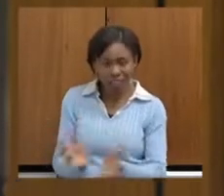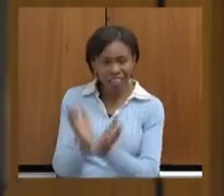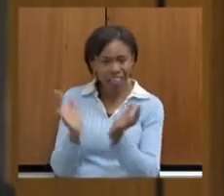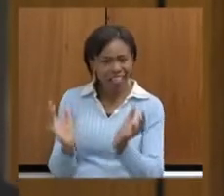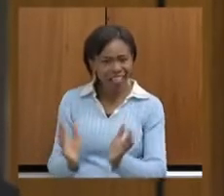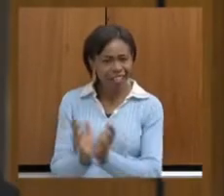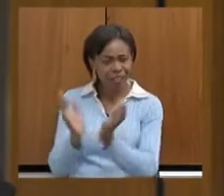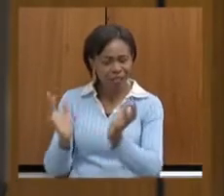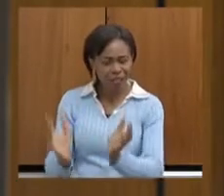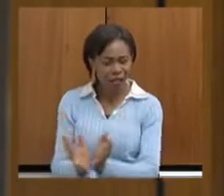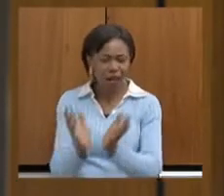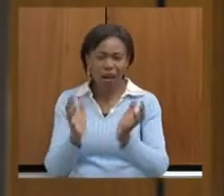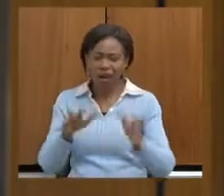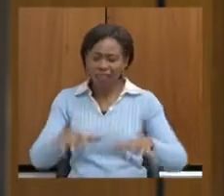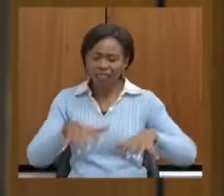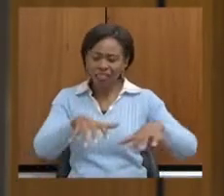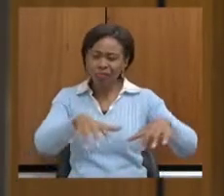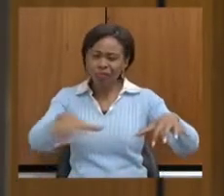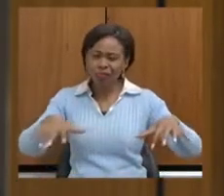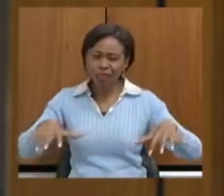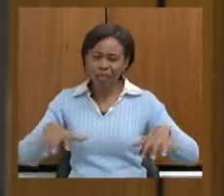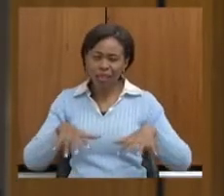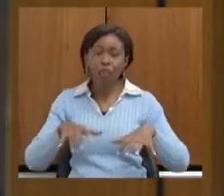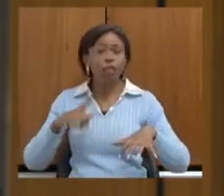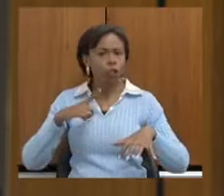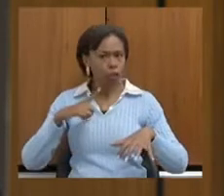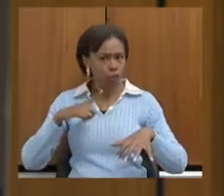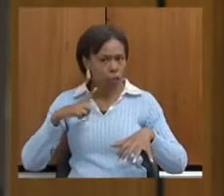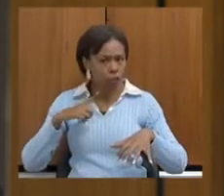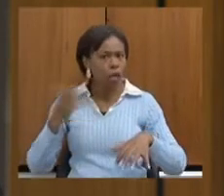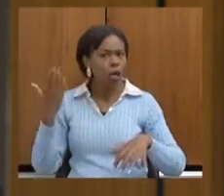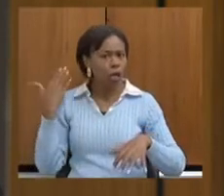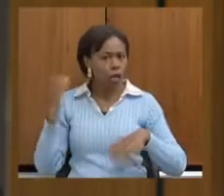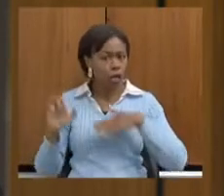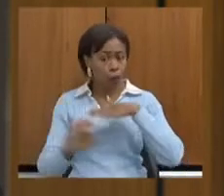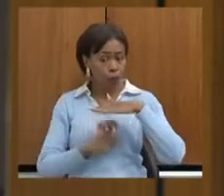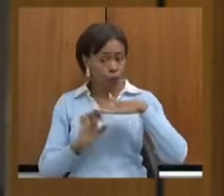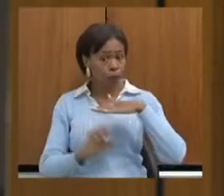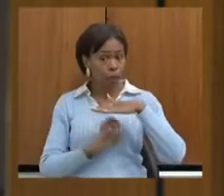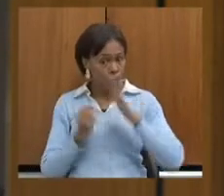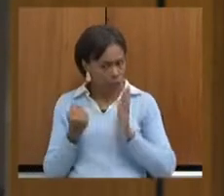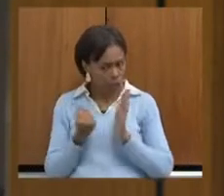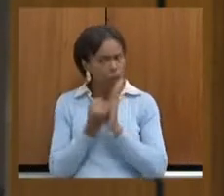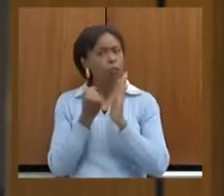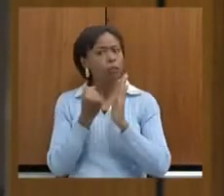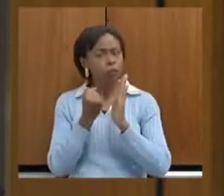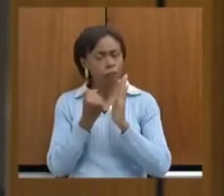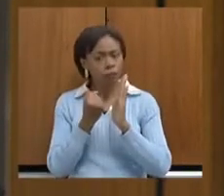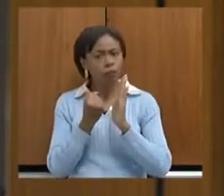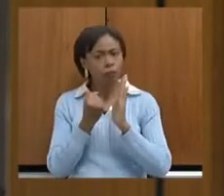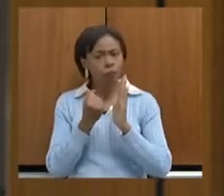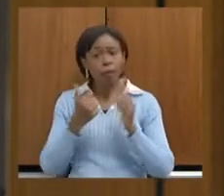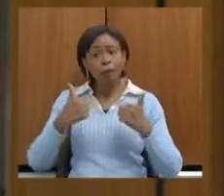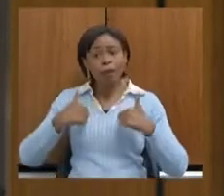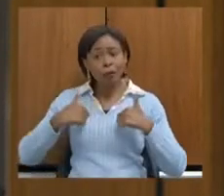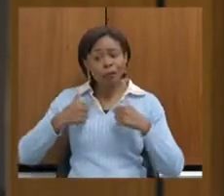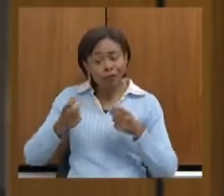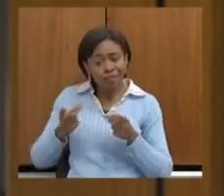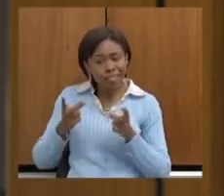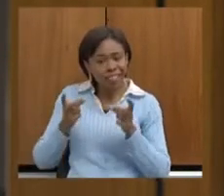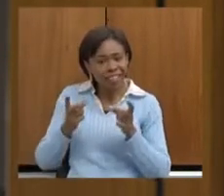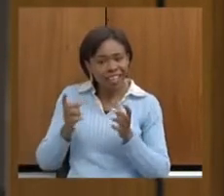tinha firma registrada e ali para me vender a minha